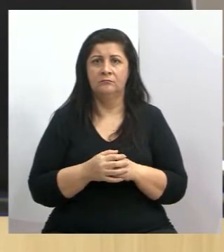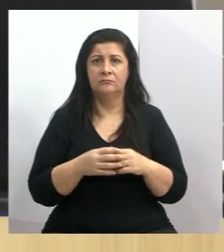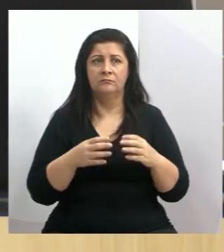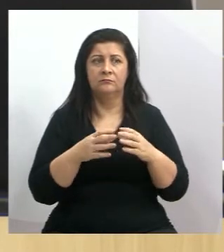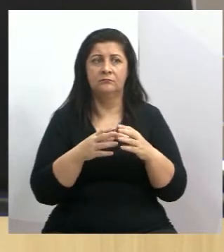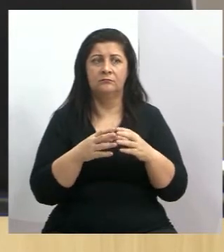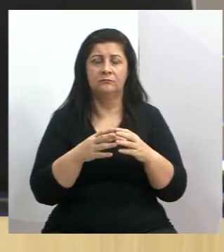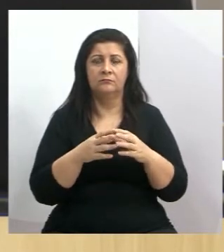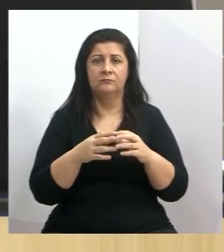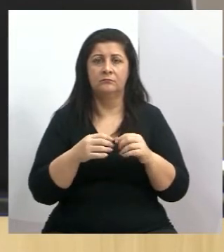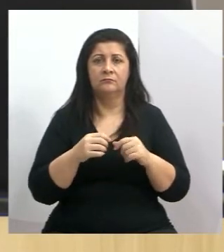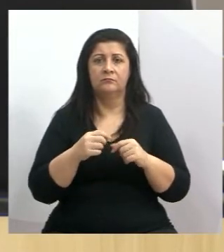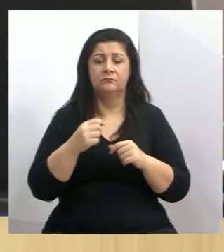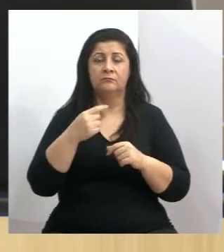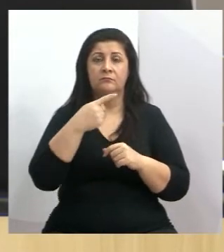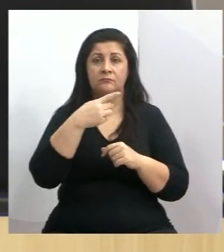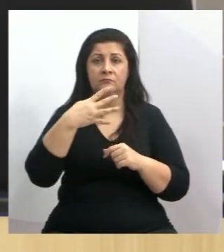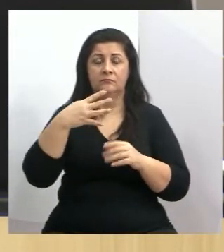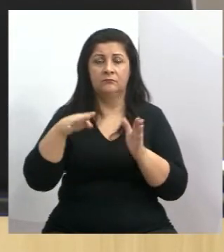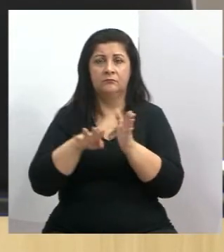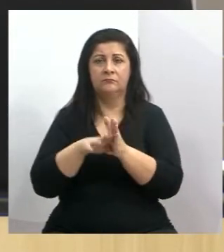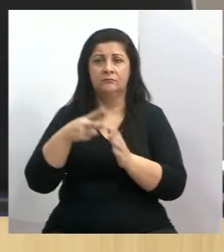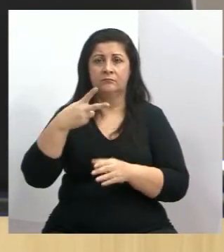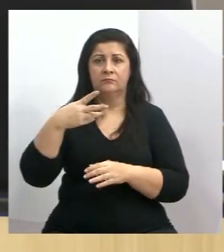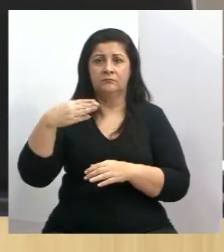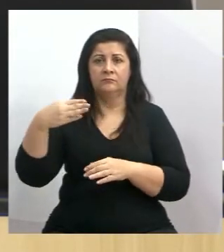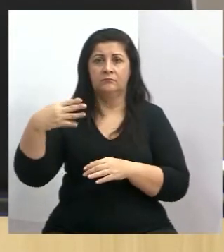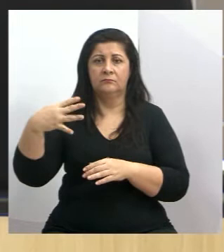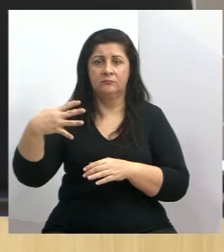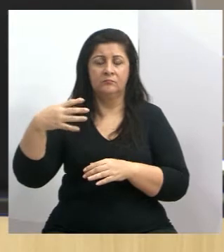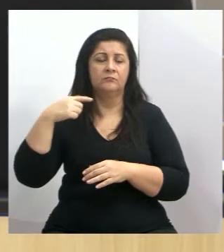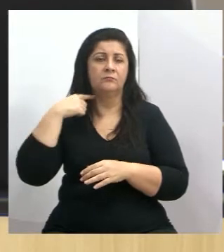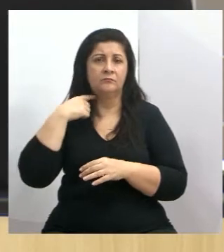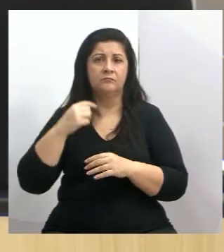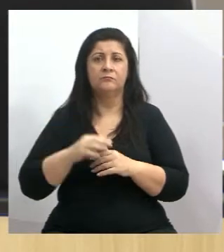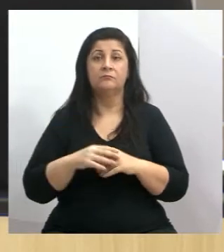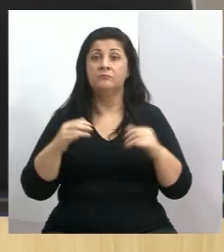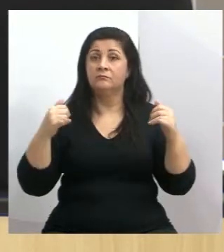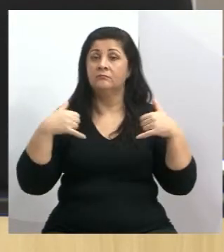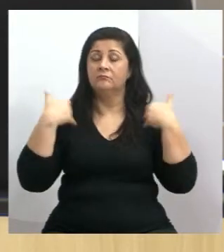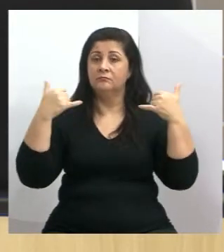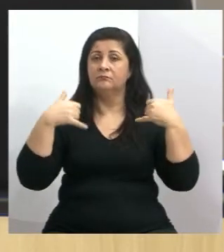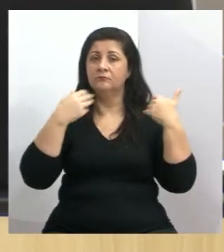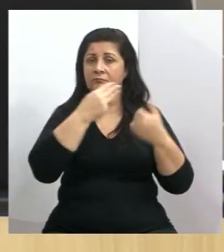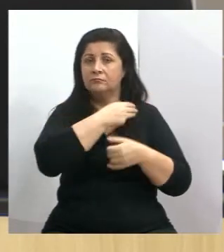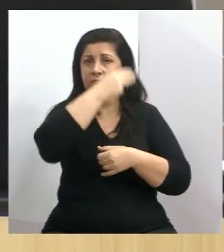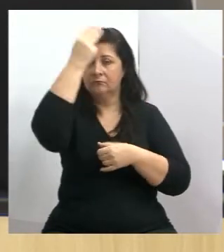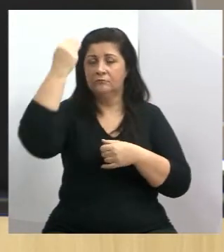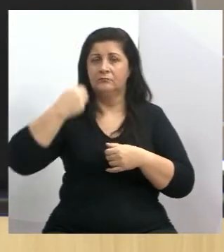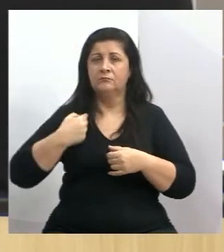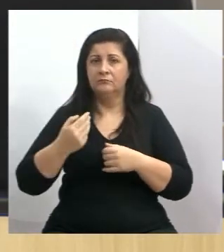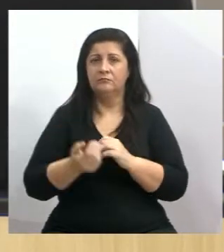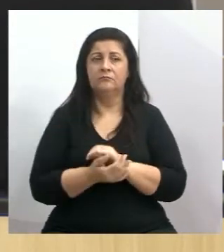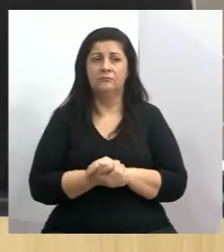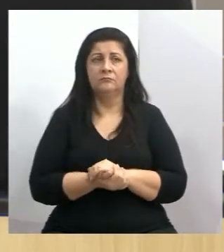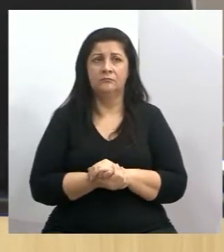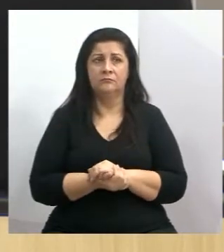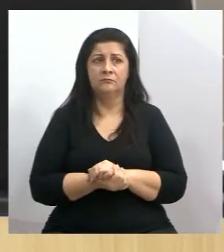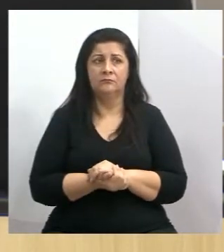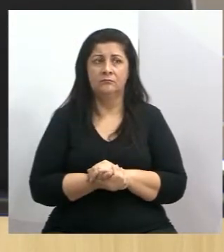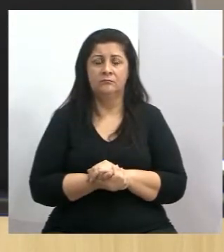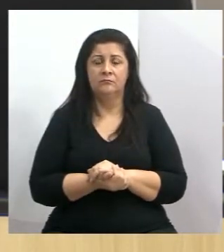de 14 a 24 de Maio do corrente da festa Padroeira Nacional Padroeira Maria Auxiliadora dos cristãos